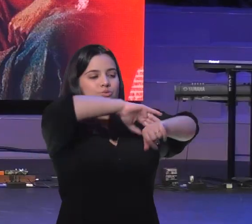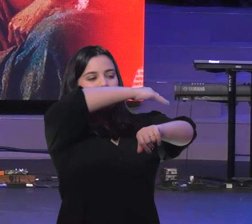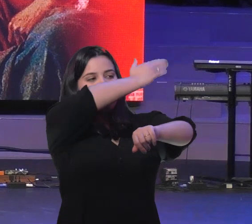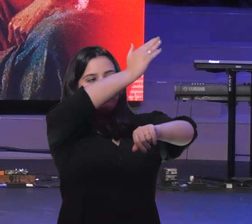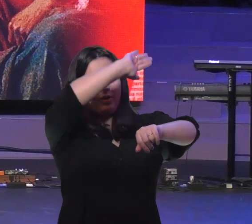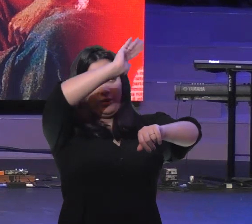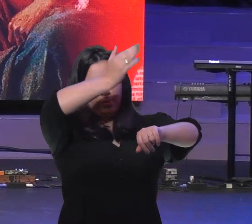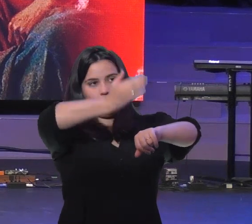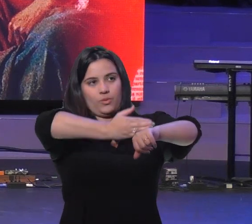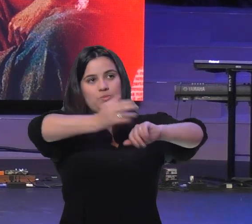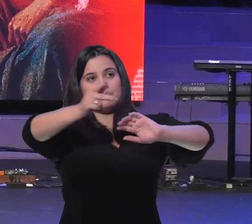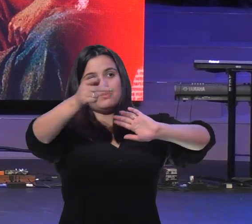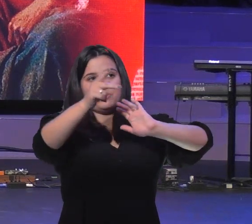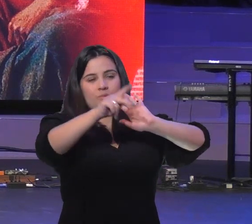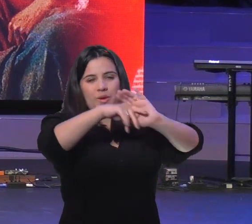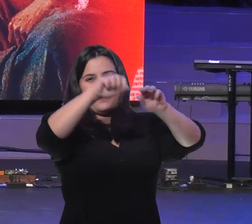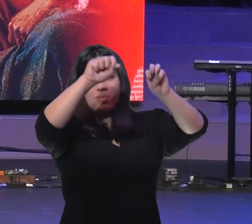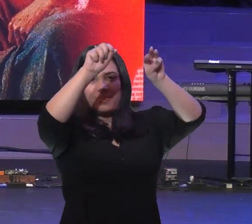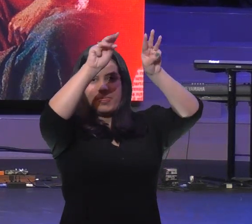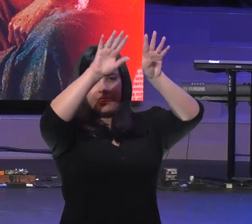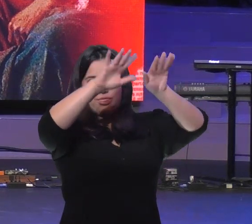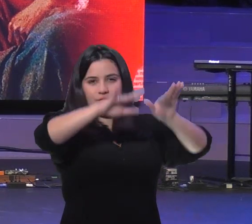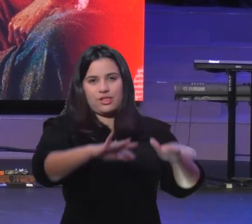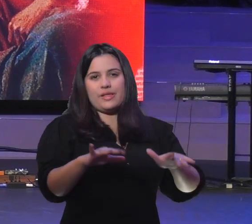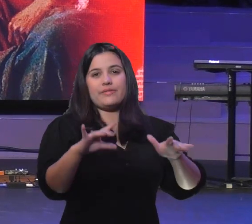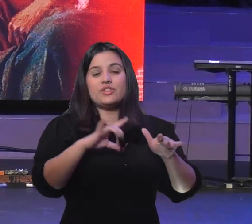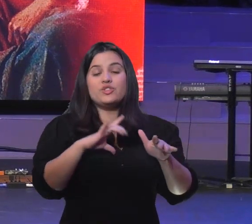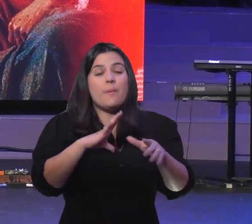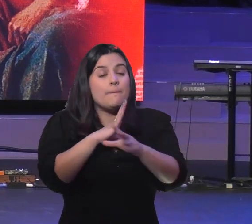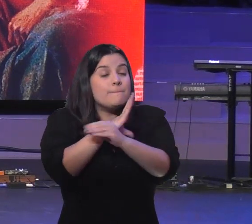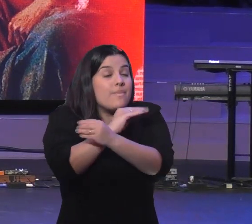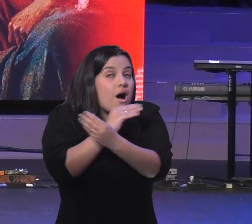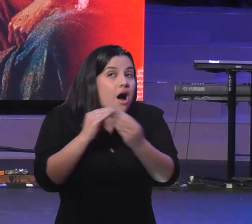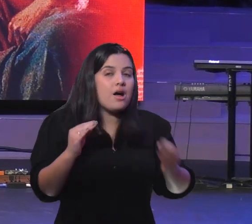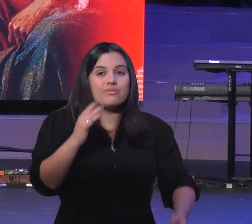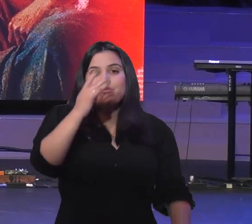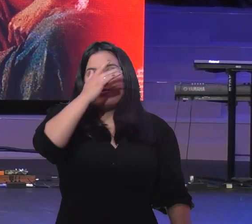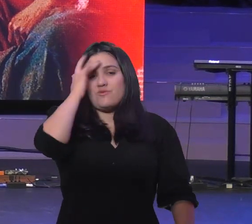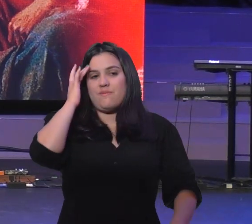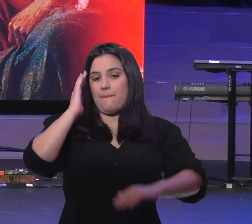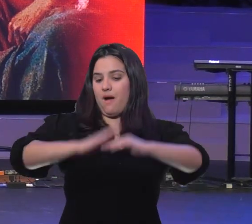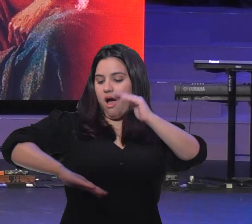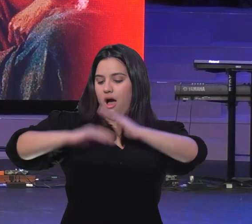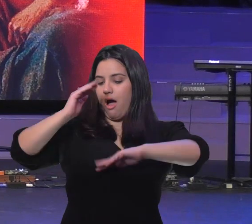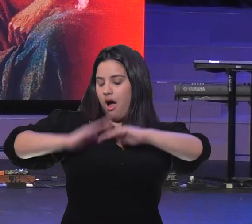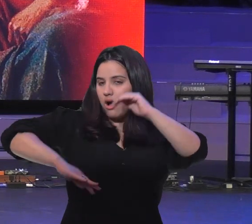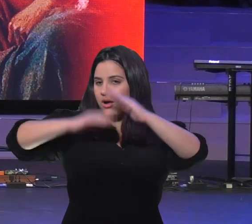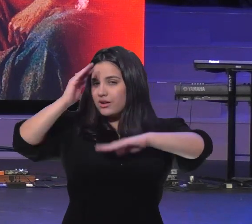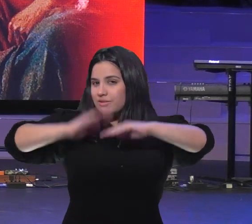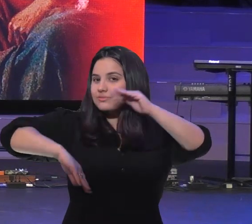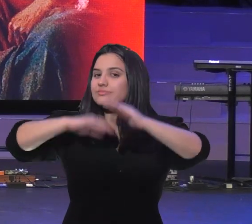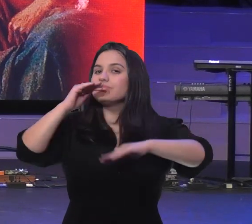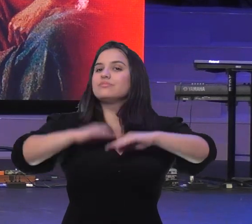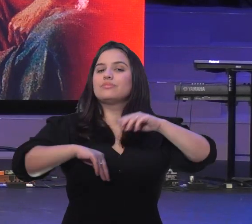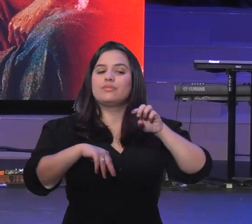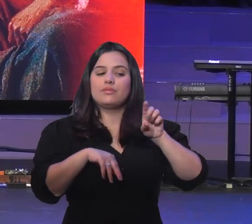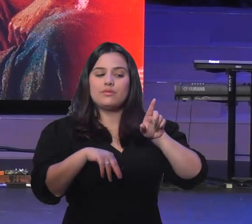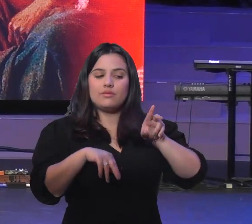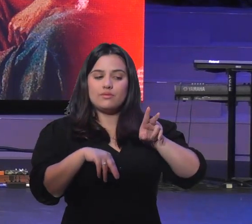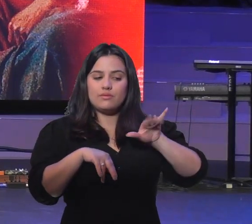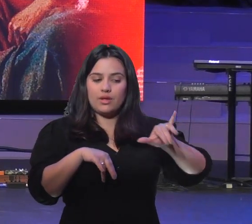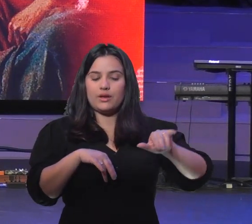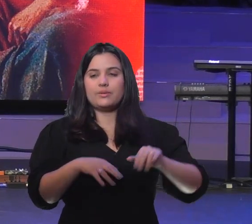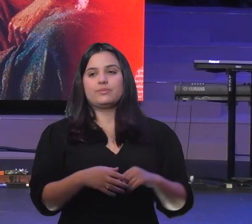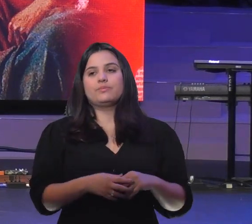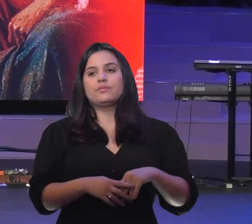que tinha muitas pistas, tipo esquiadores profissionais vão esquiar lá naquela montanha. E lá fomos